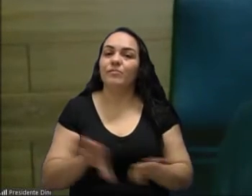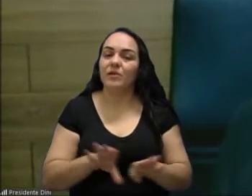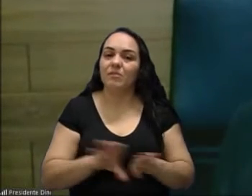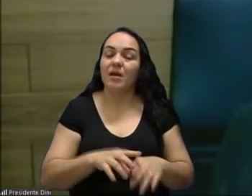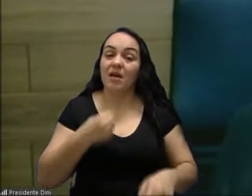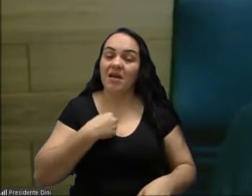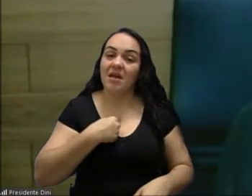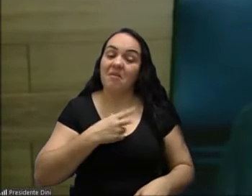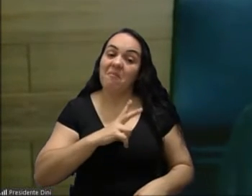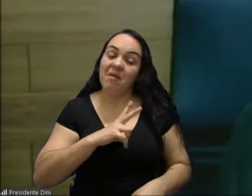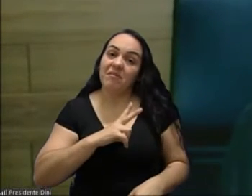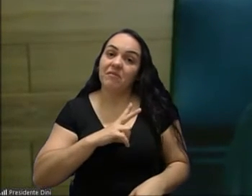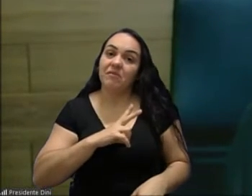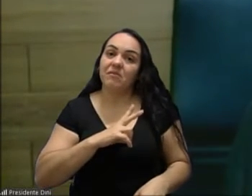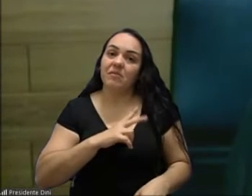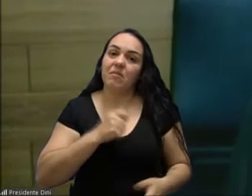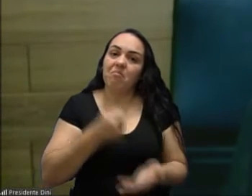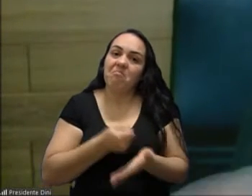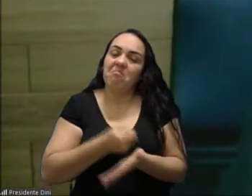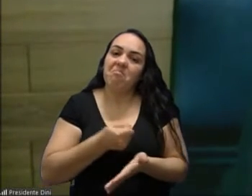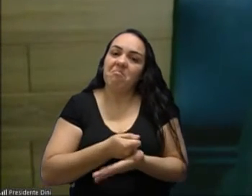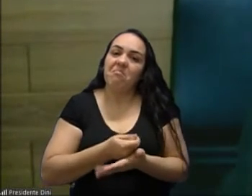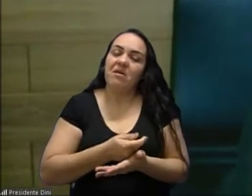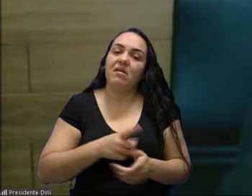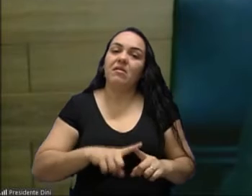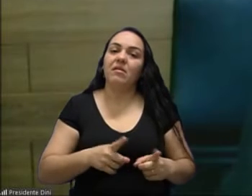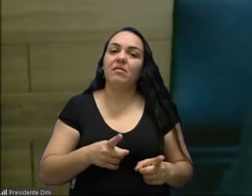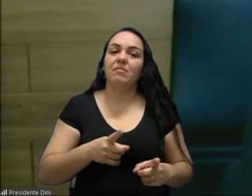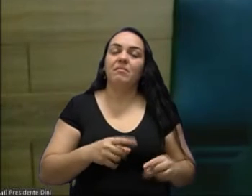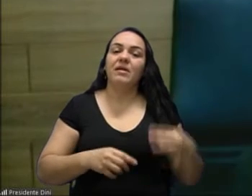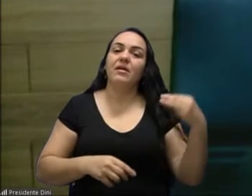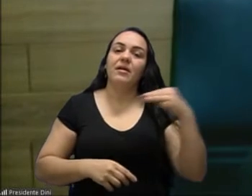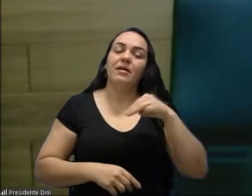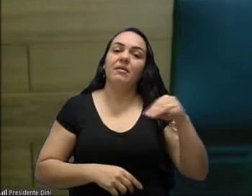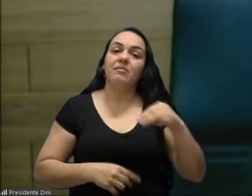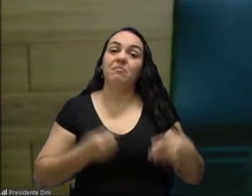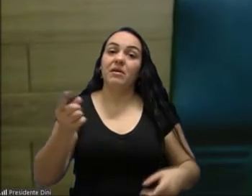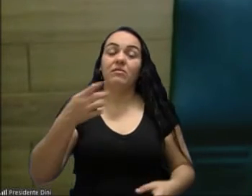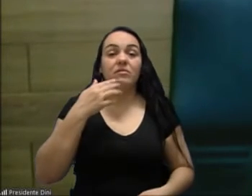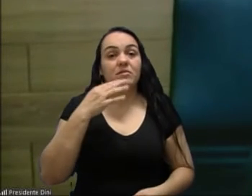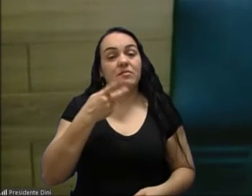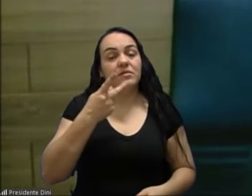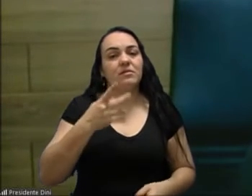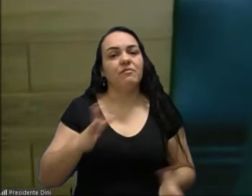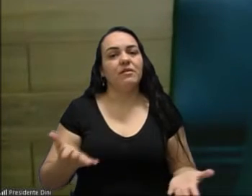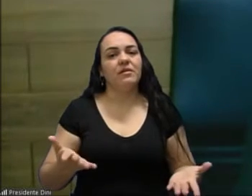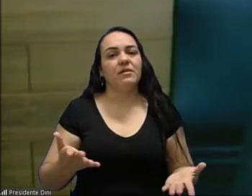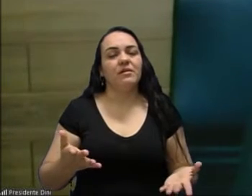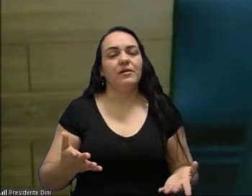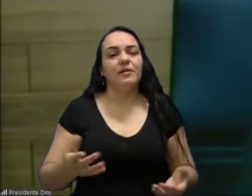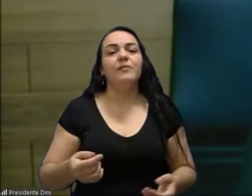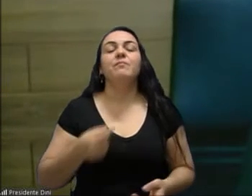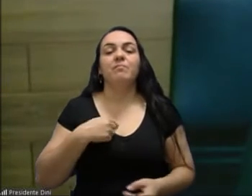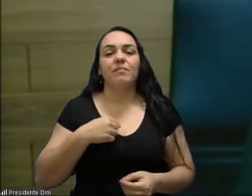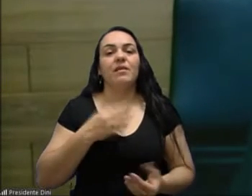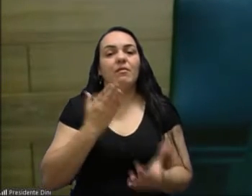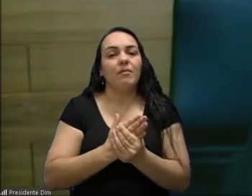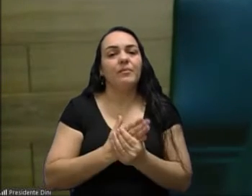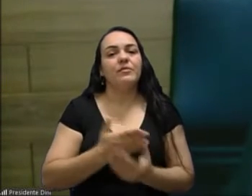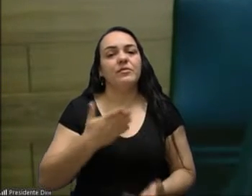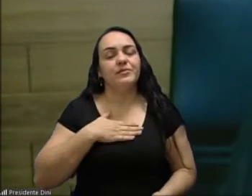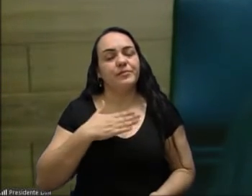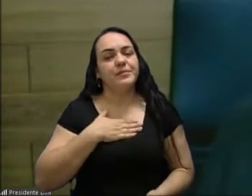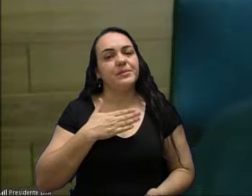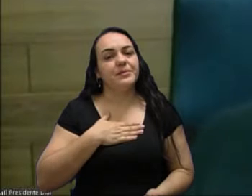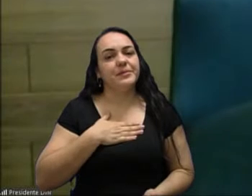eu particularmente se não cobrar se não cumprir Mário o que o colega levantou é mais uma ação que vai vir pra cima do